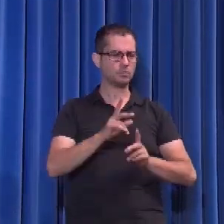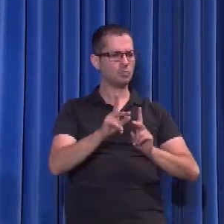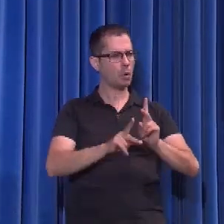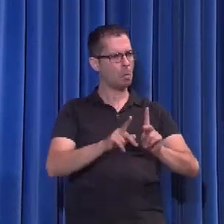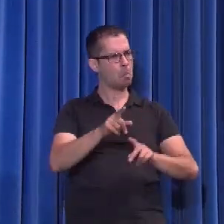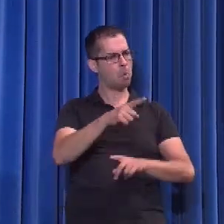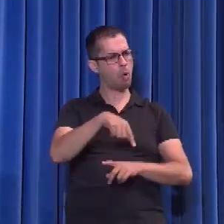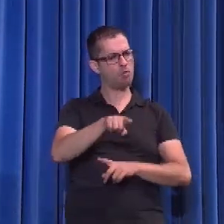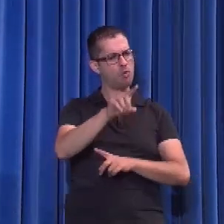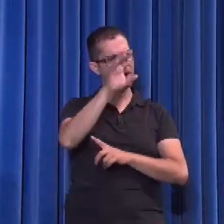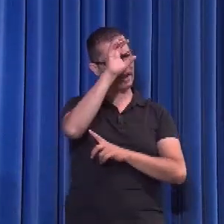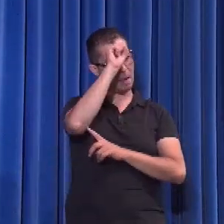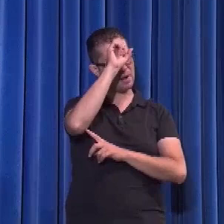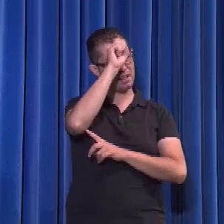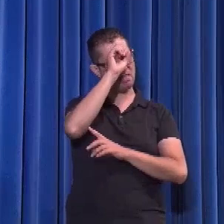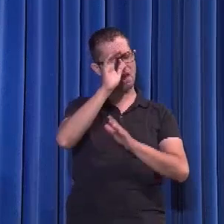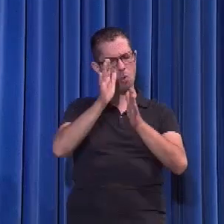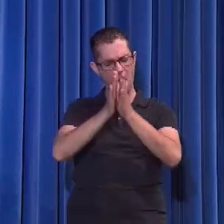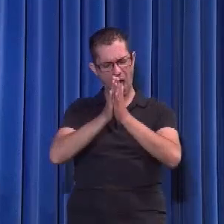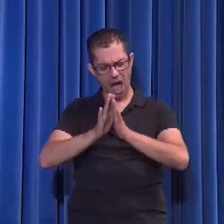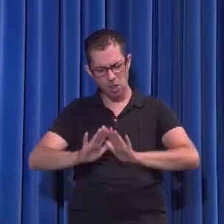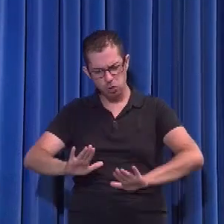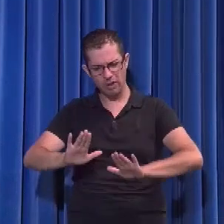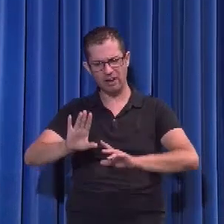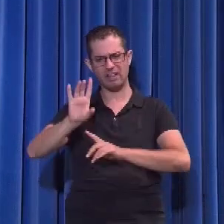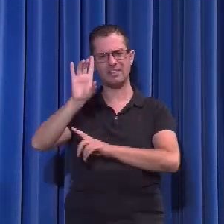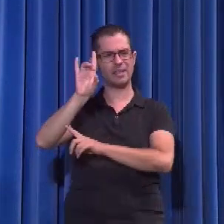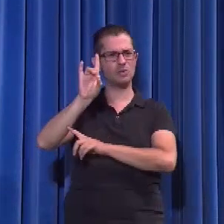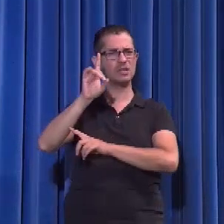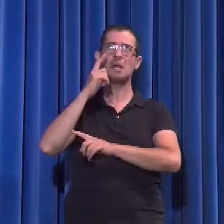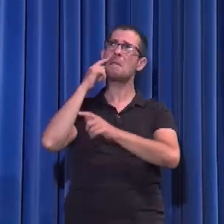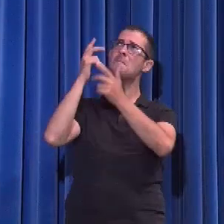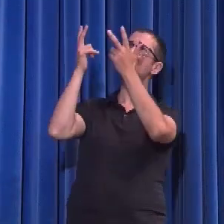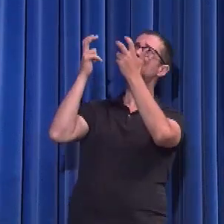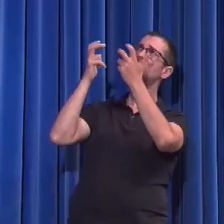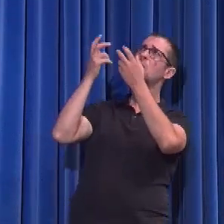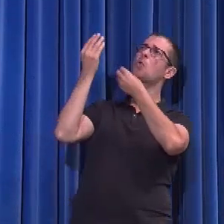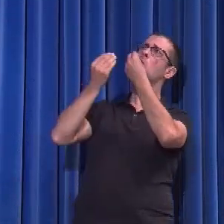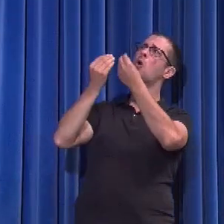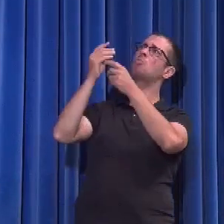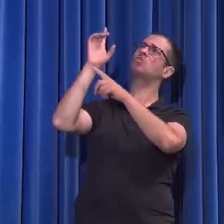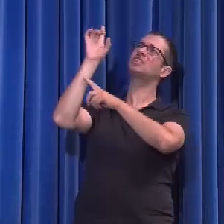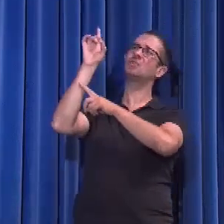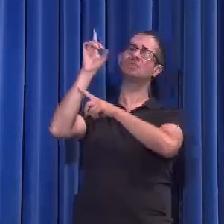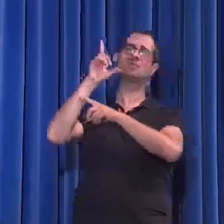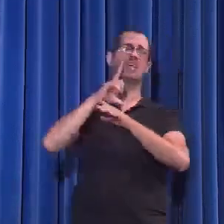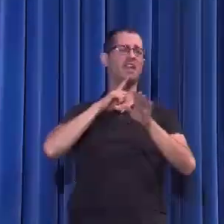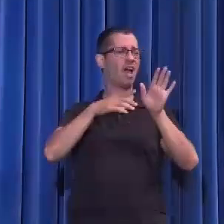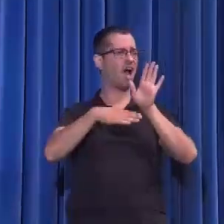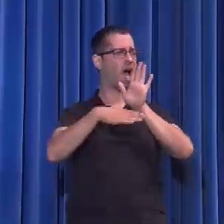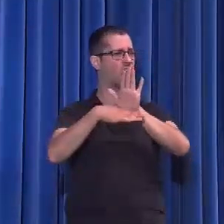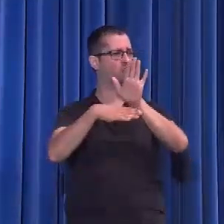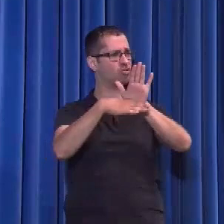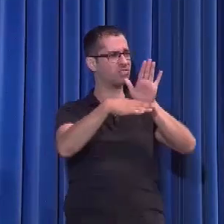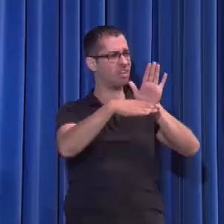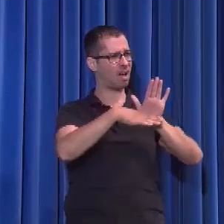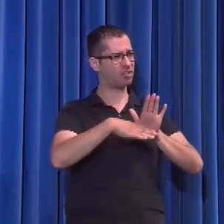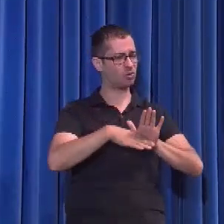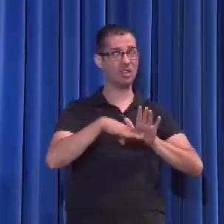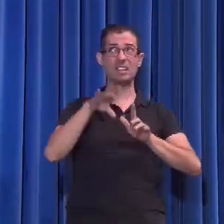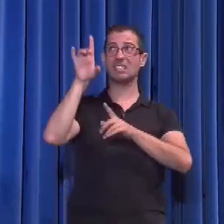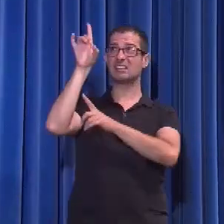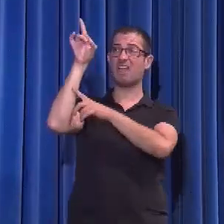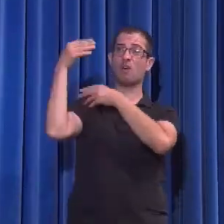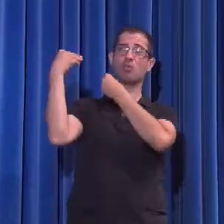aprendeu a adorar a Deus, que viu Deus livrá-los de tantas coisas, que os alimentou no deserto,